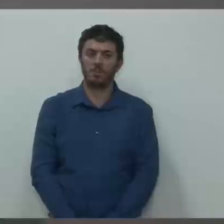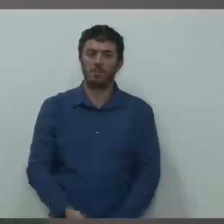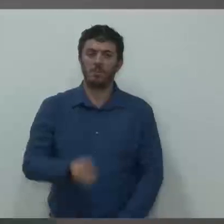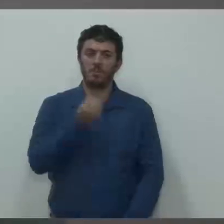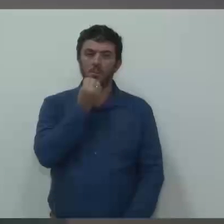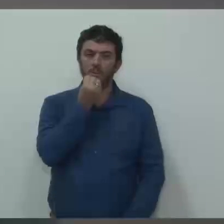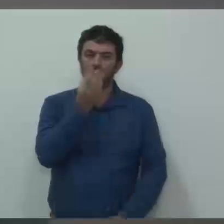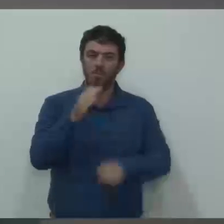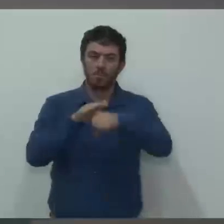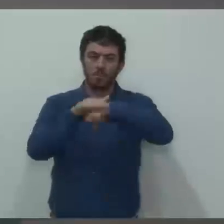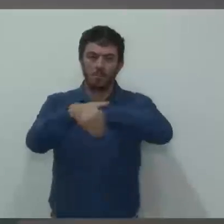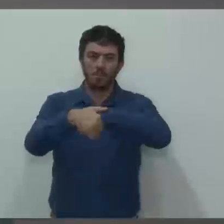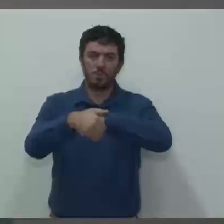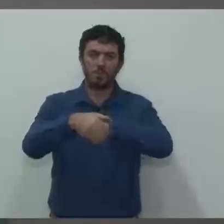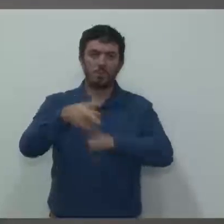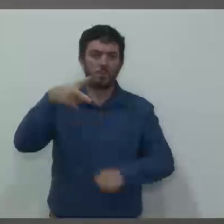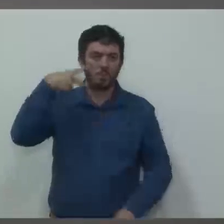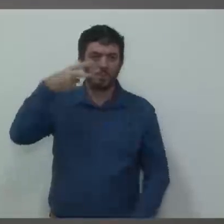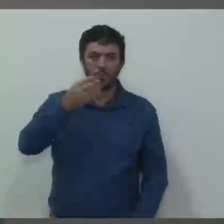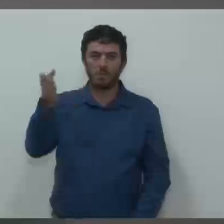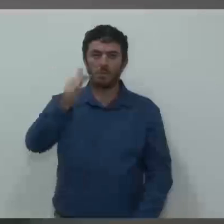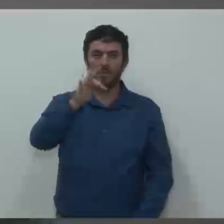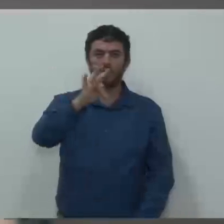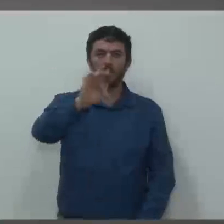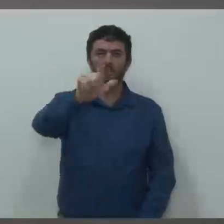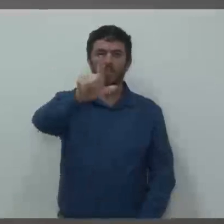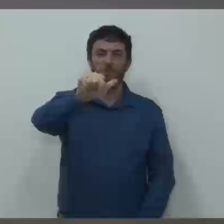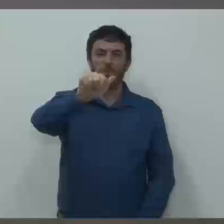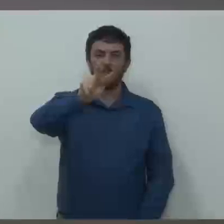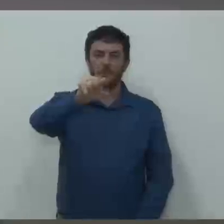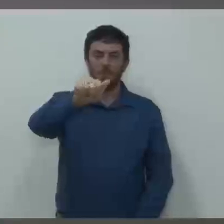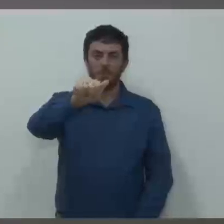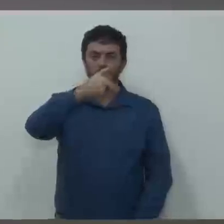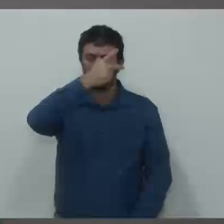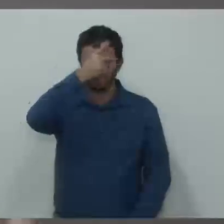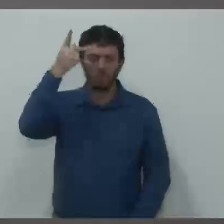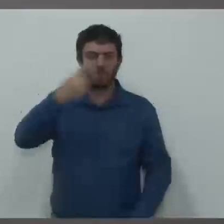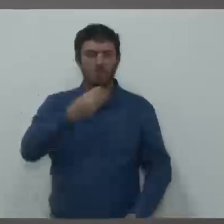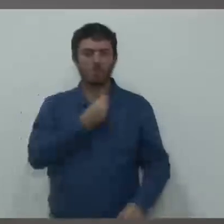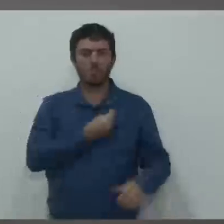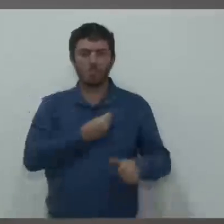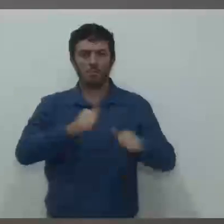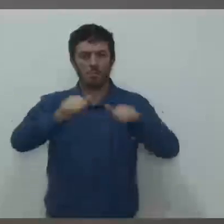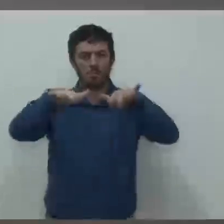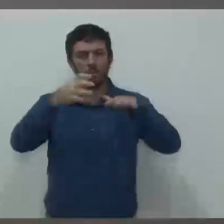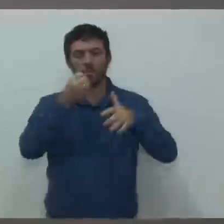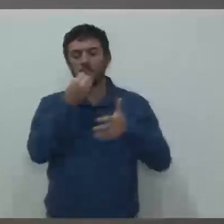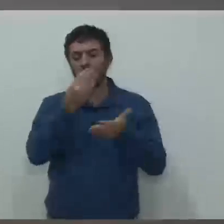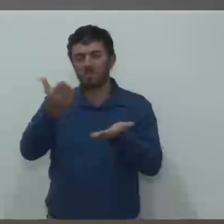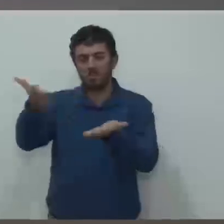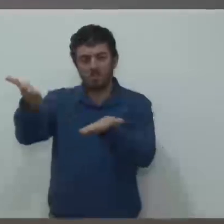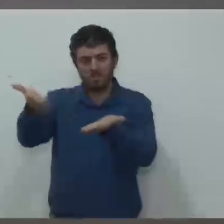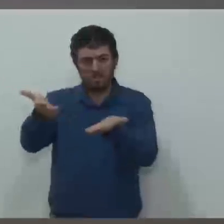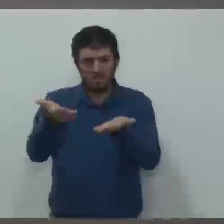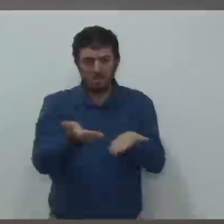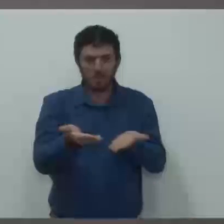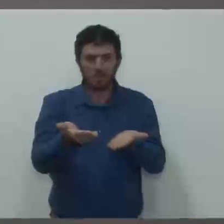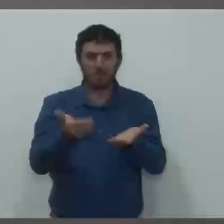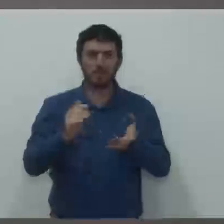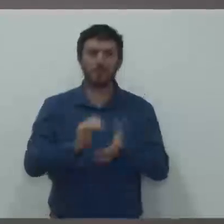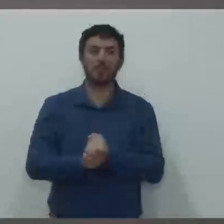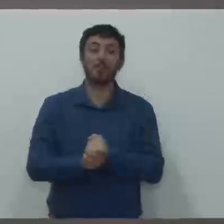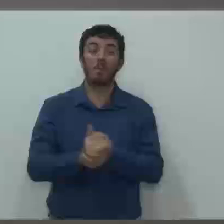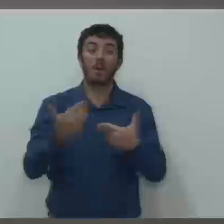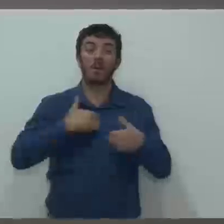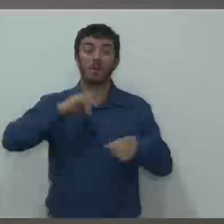Boa noite, vereadora Flávia, público presente que continua nos prestigiando, sejam sempre bem-vindos, não é? Então, na Fala Livre, eu quero aproveitar